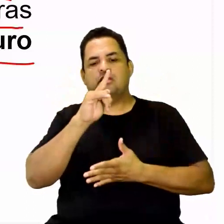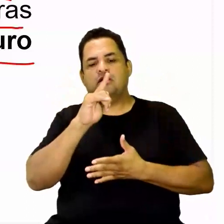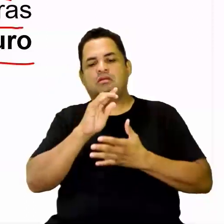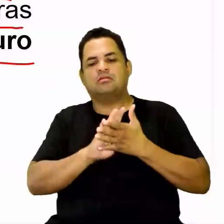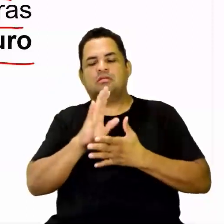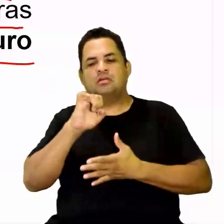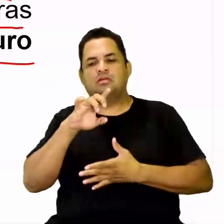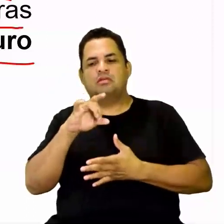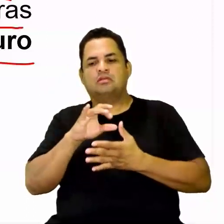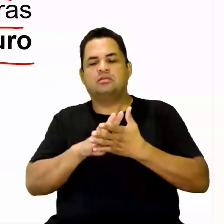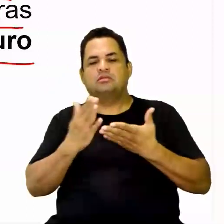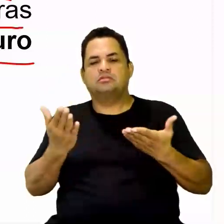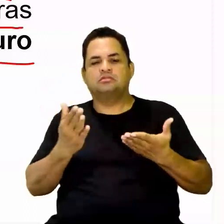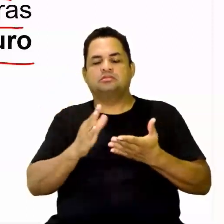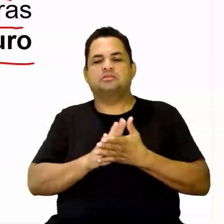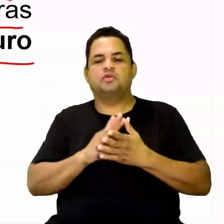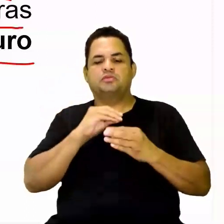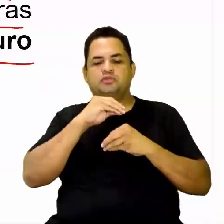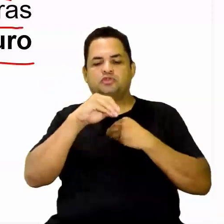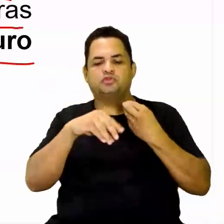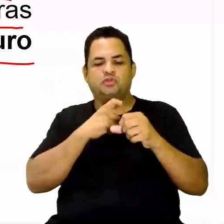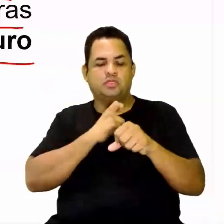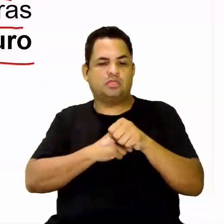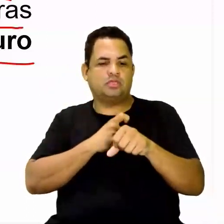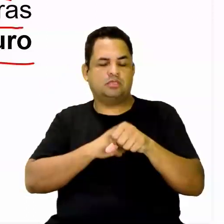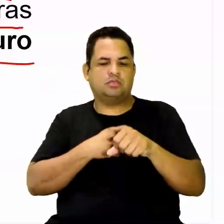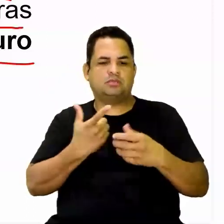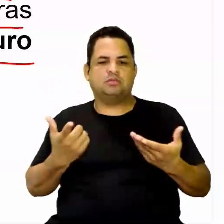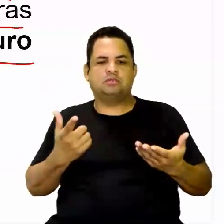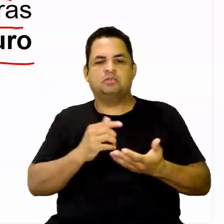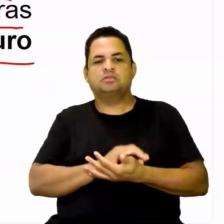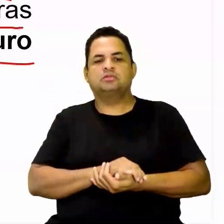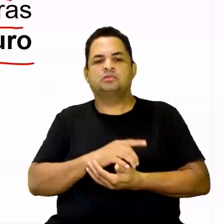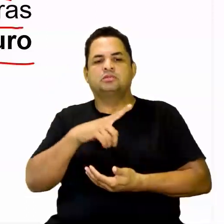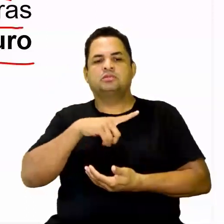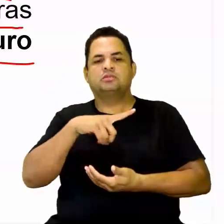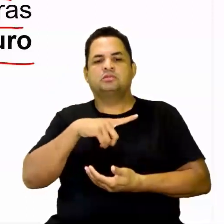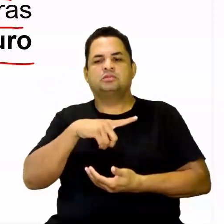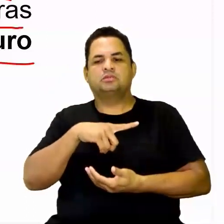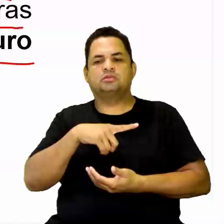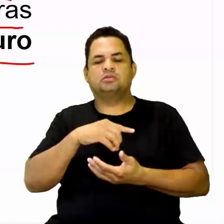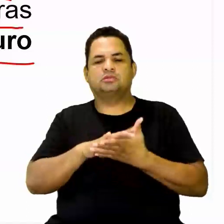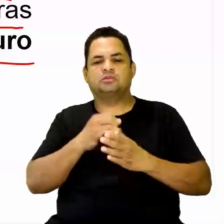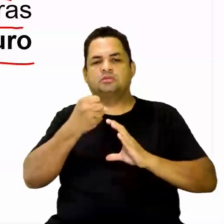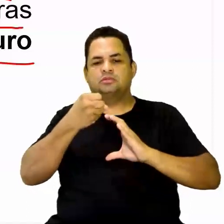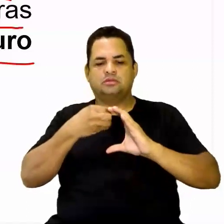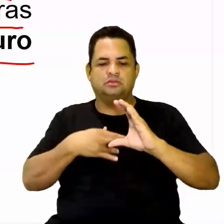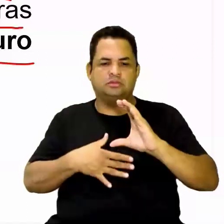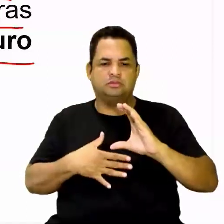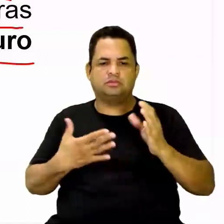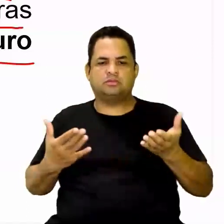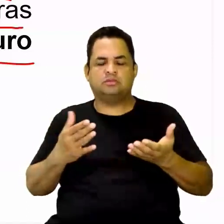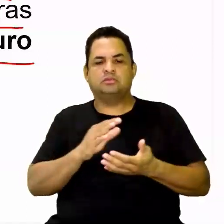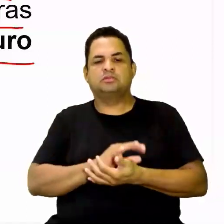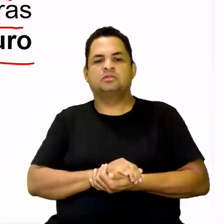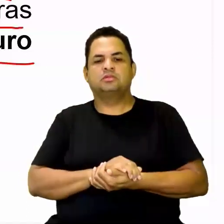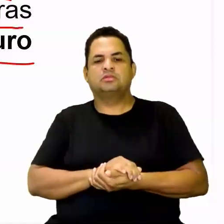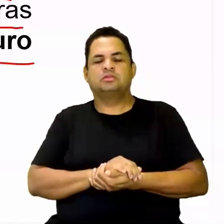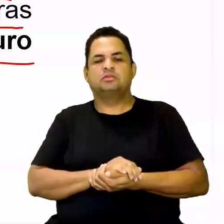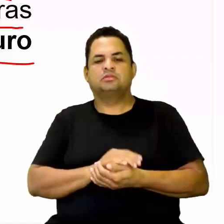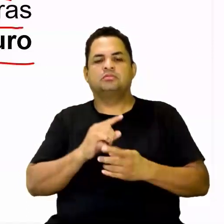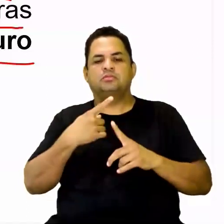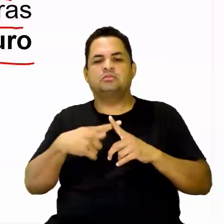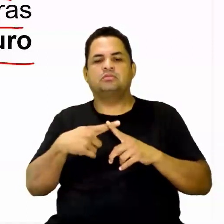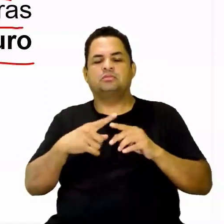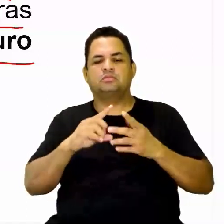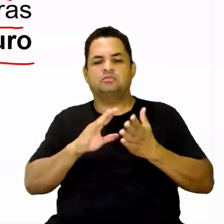etanol, e uma mistura sólida. Mas ambos é caracterizado como material homogêneo porque